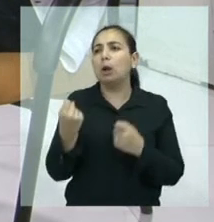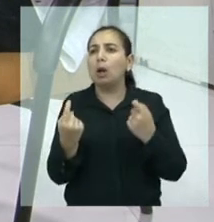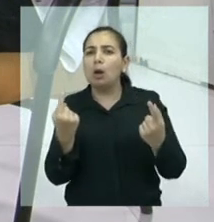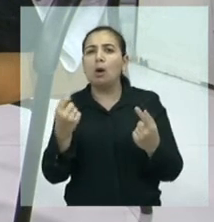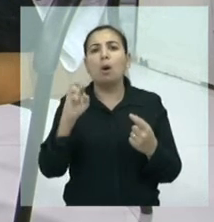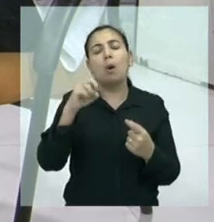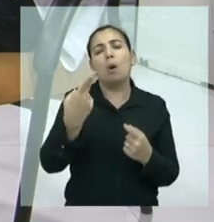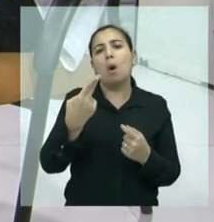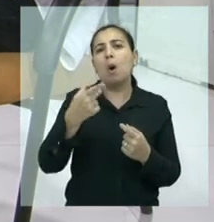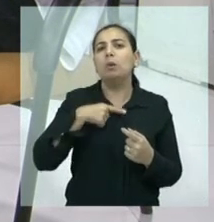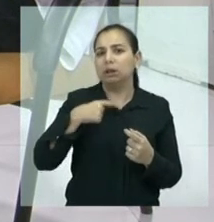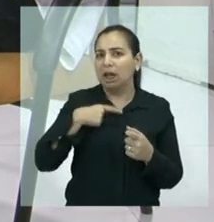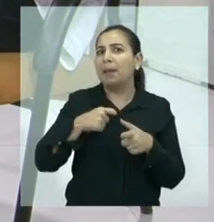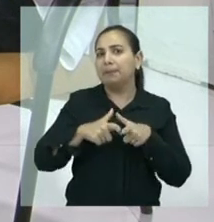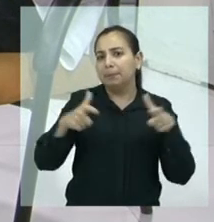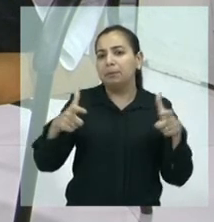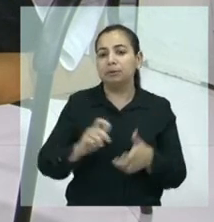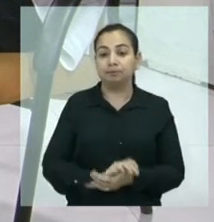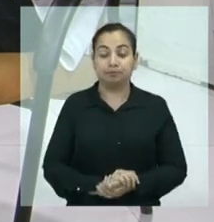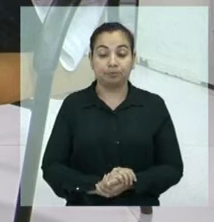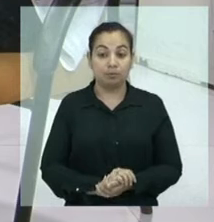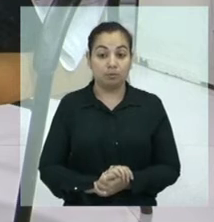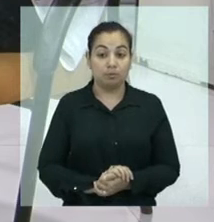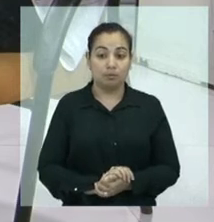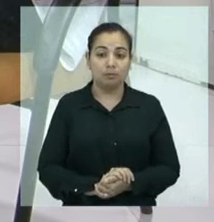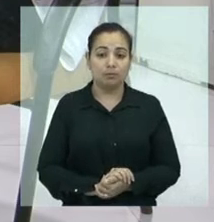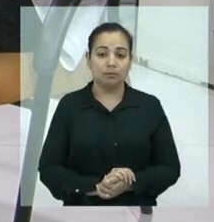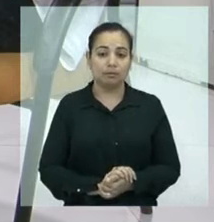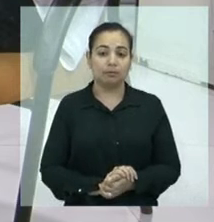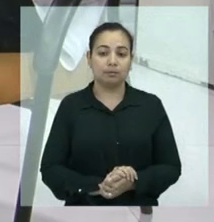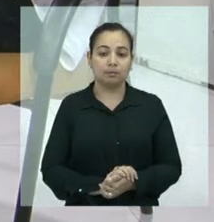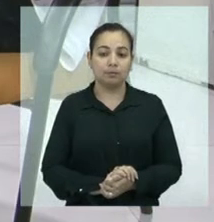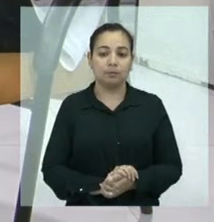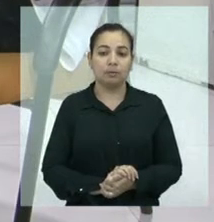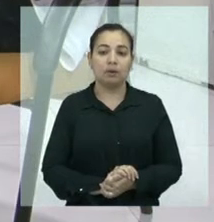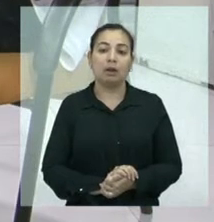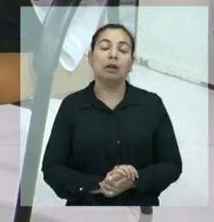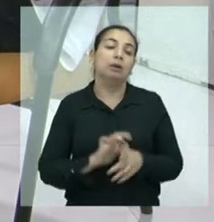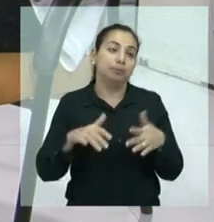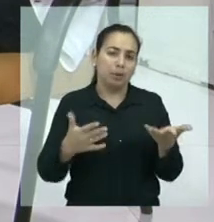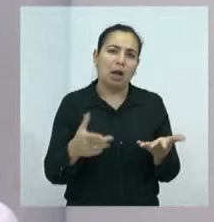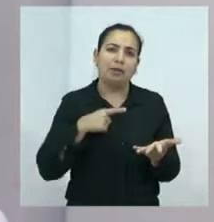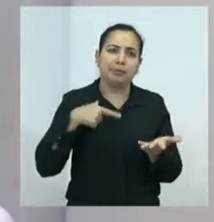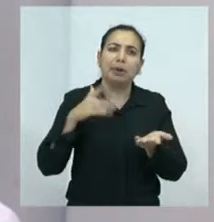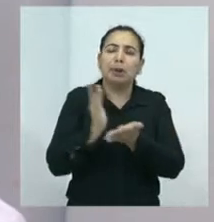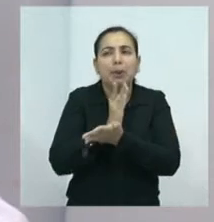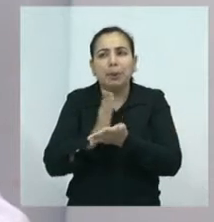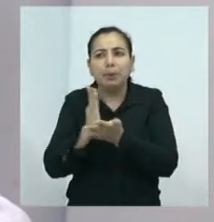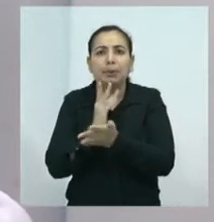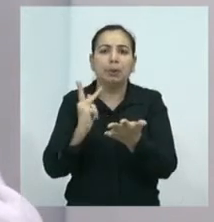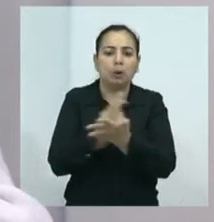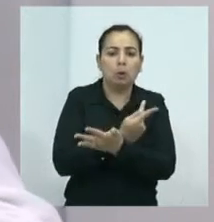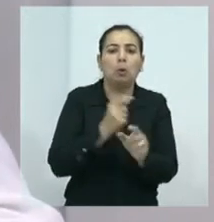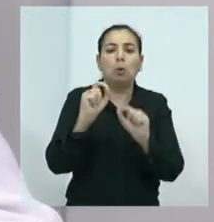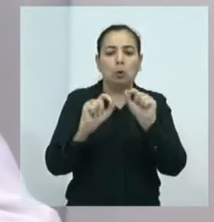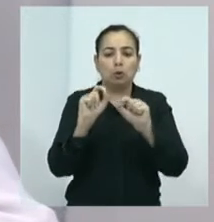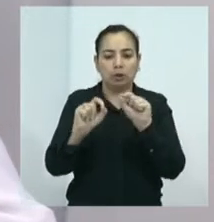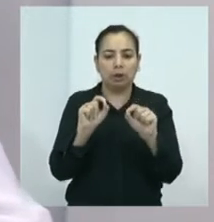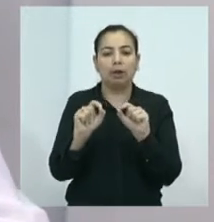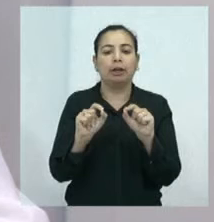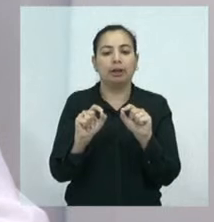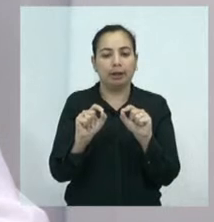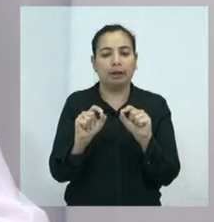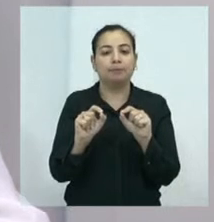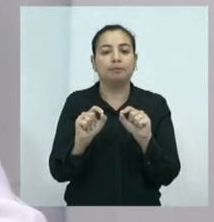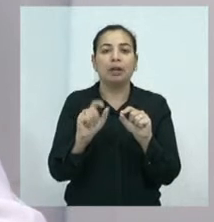acima? Na verdade, existem alguns casos que ela acaba acontecendo,